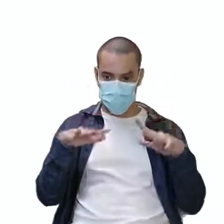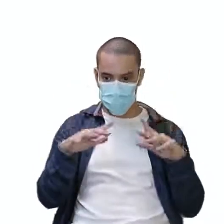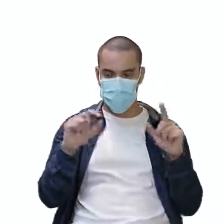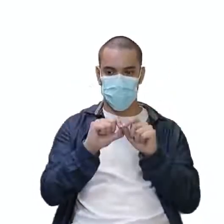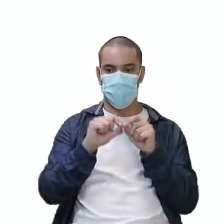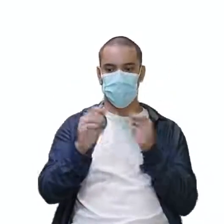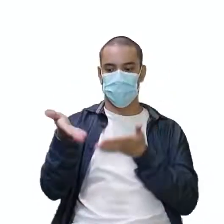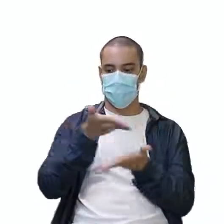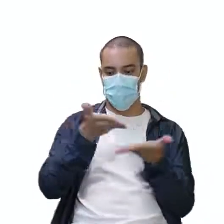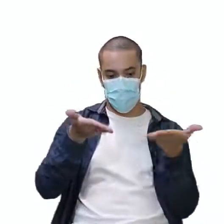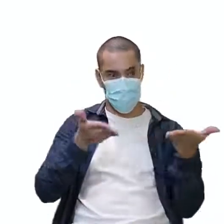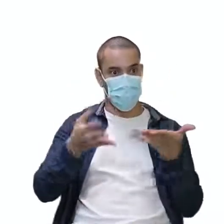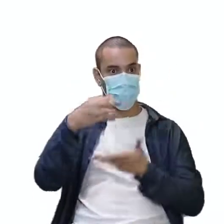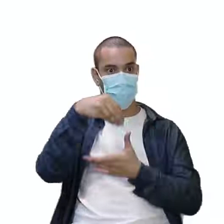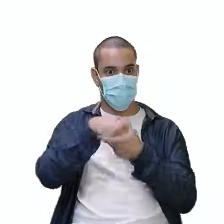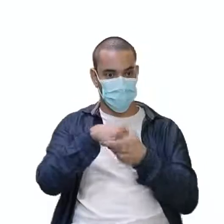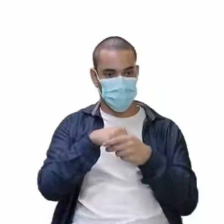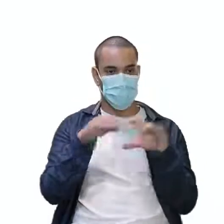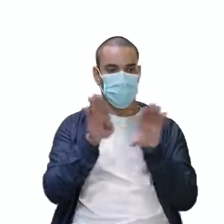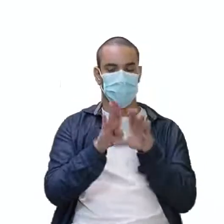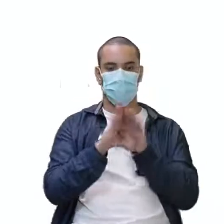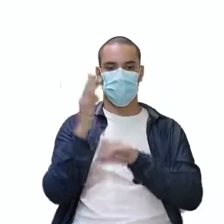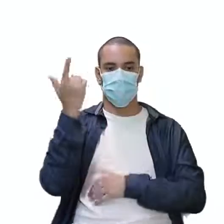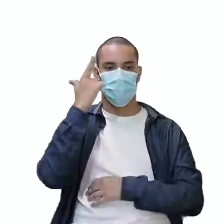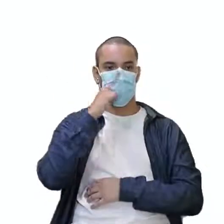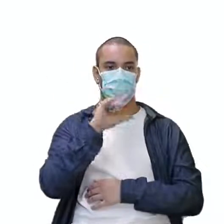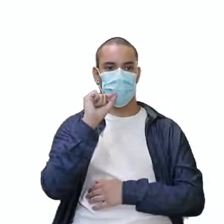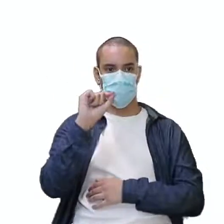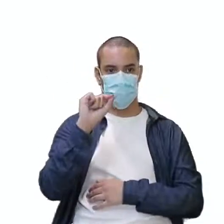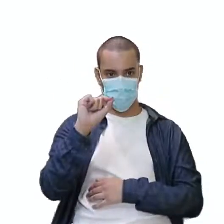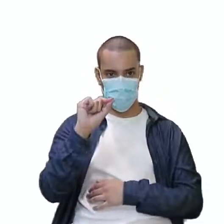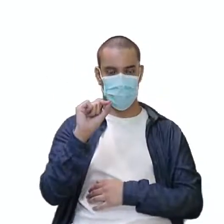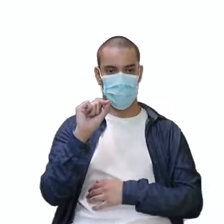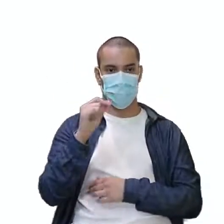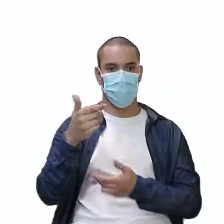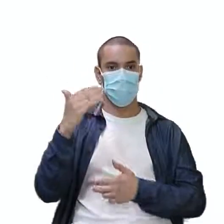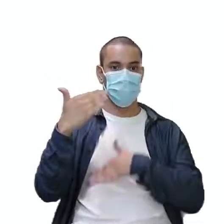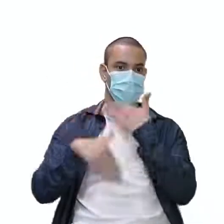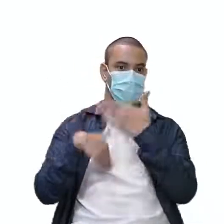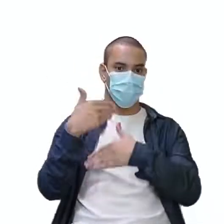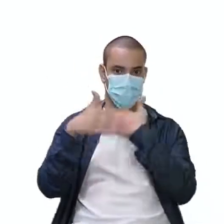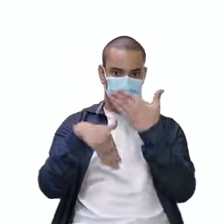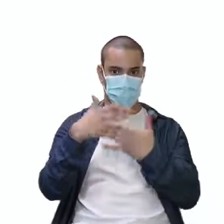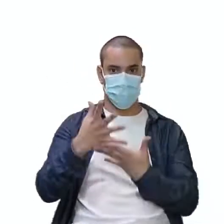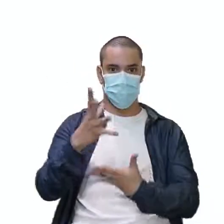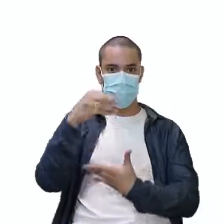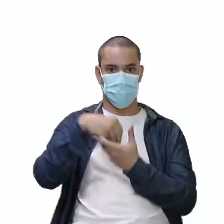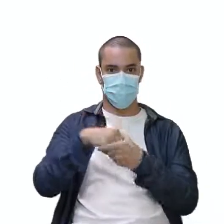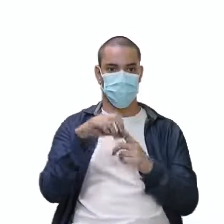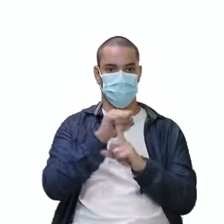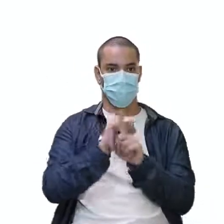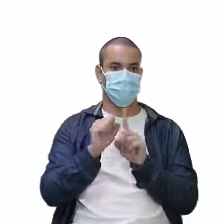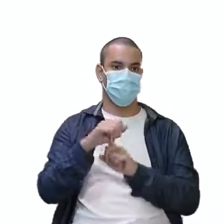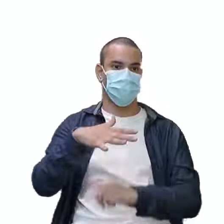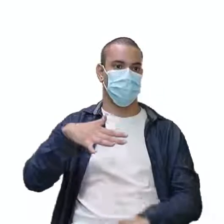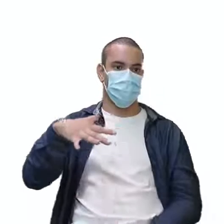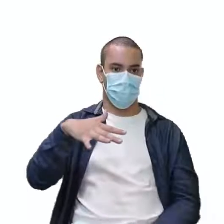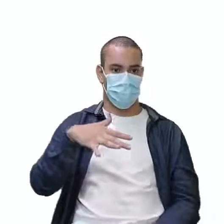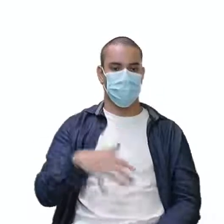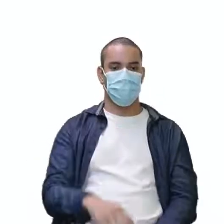para interagir entre eles e promovendo o desenvolvimento dessa sociedade ali.